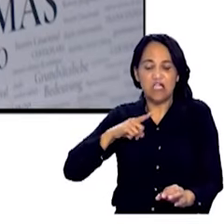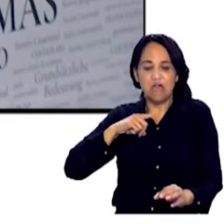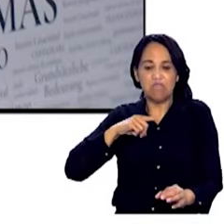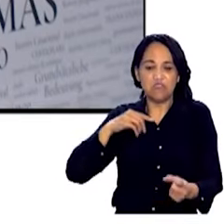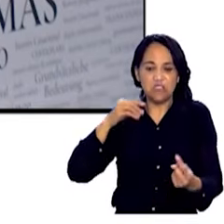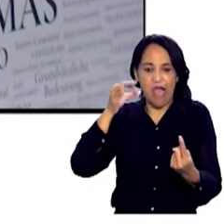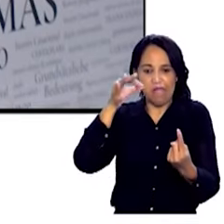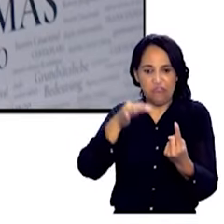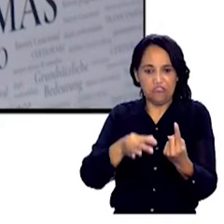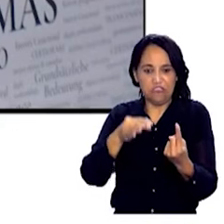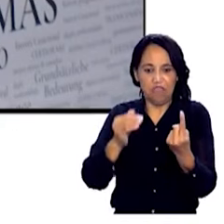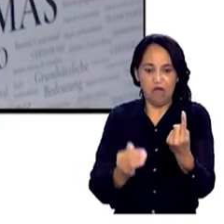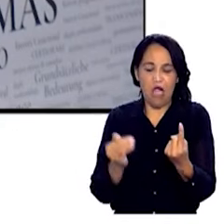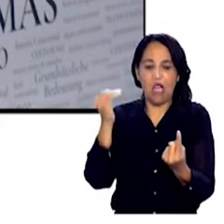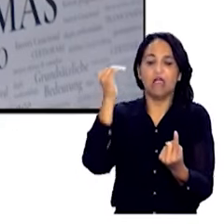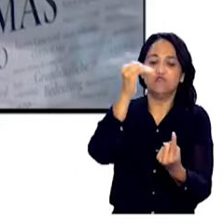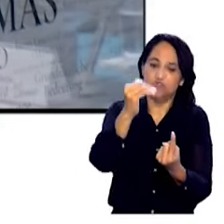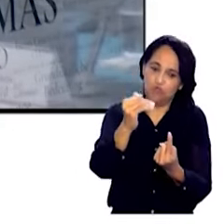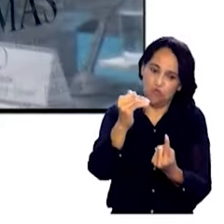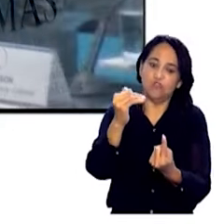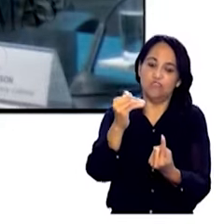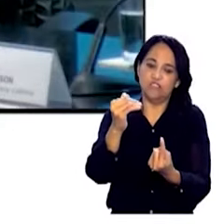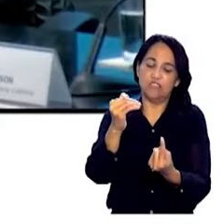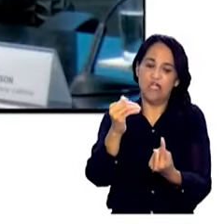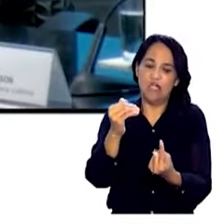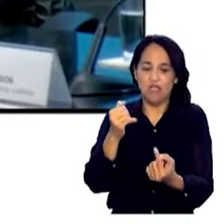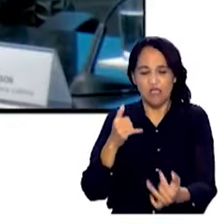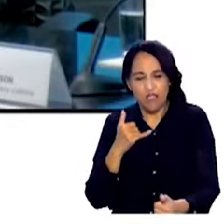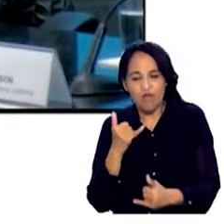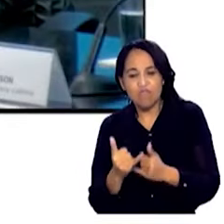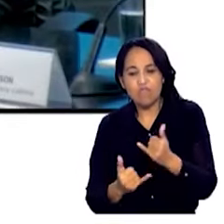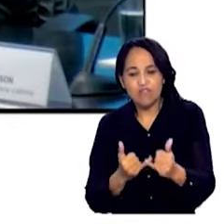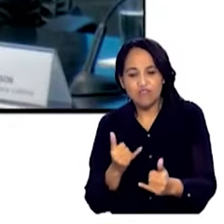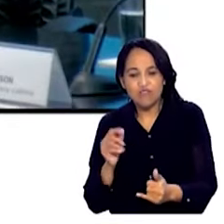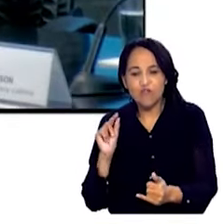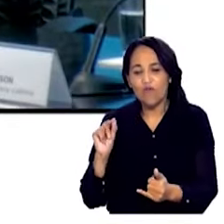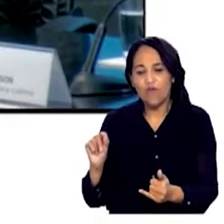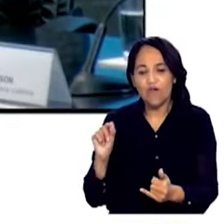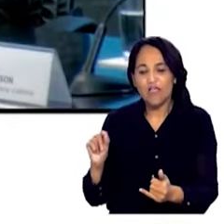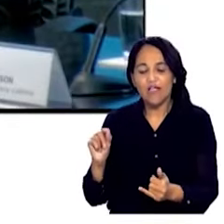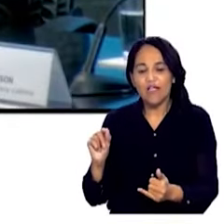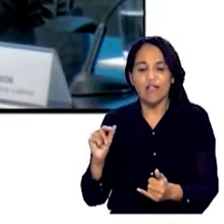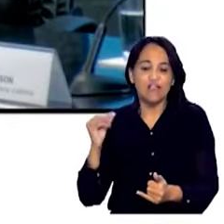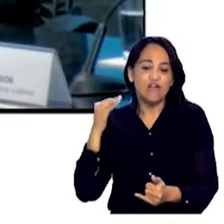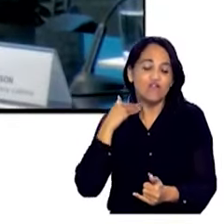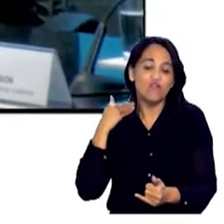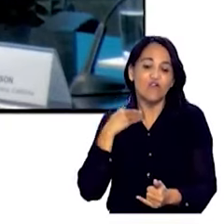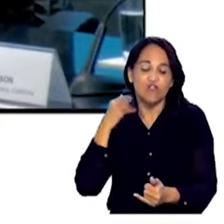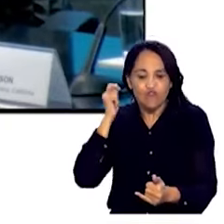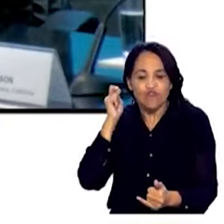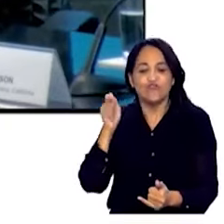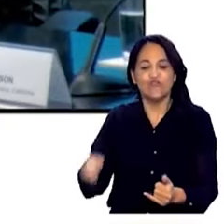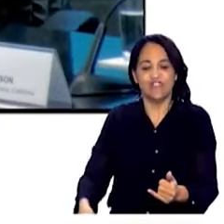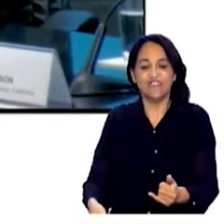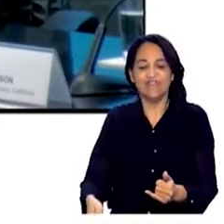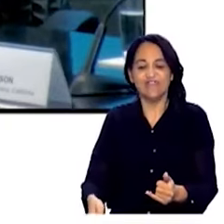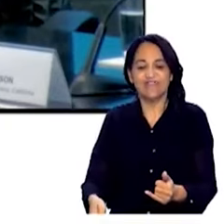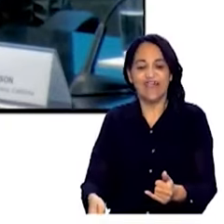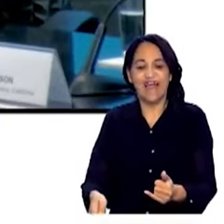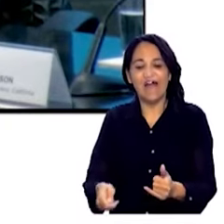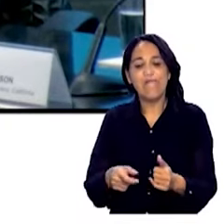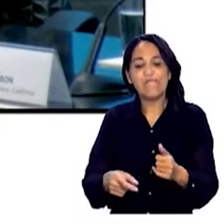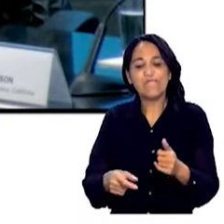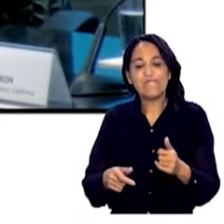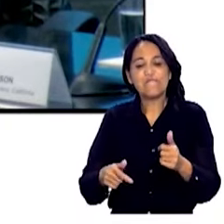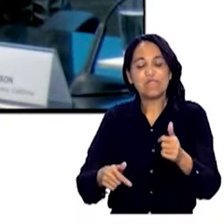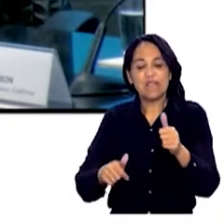brinco sempre que sou eh um um juiz terceirizado no ministério público e aqui eu